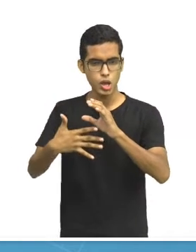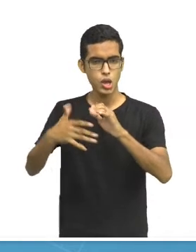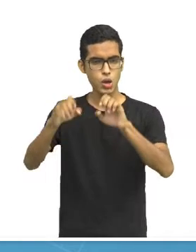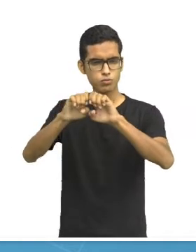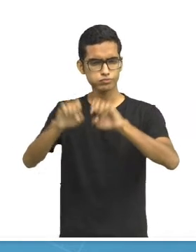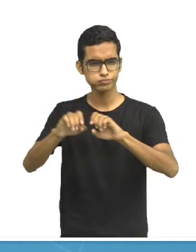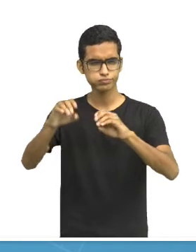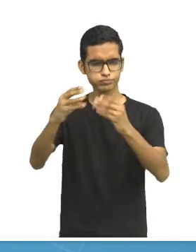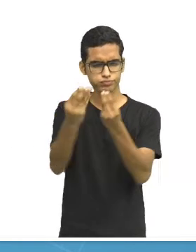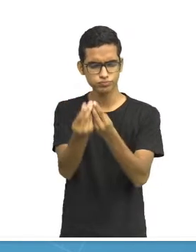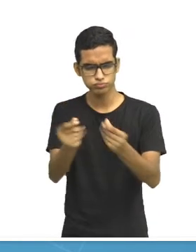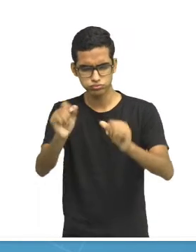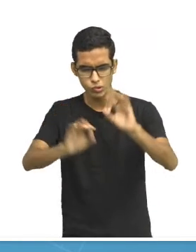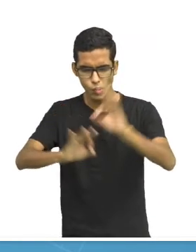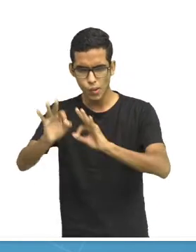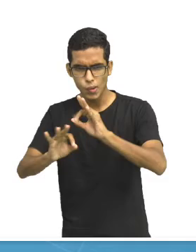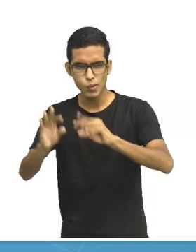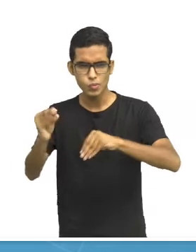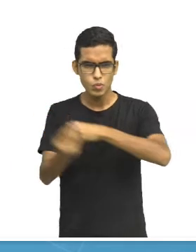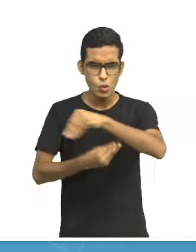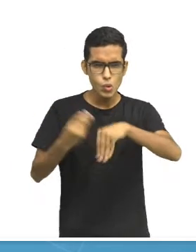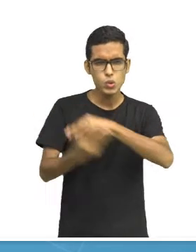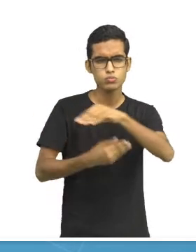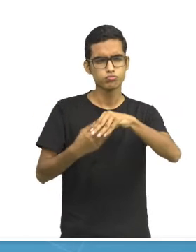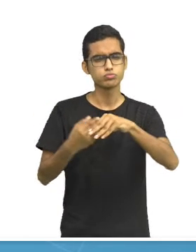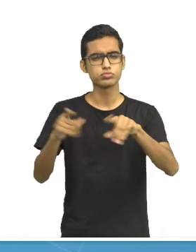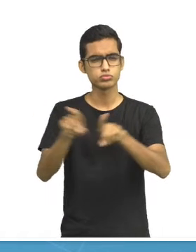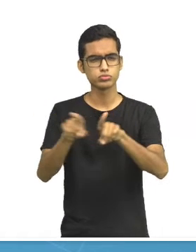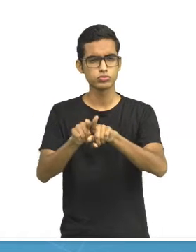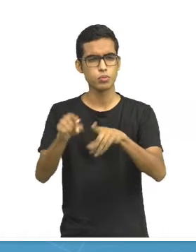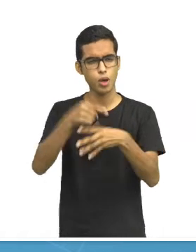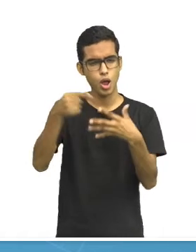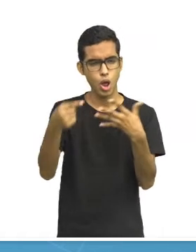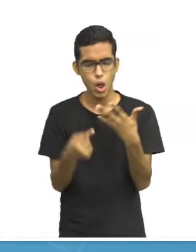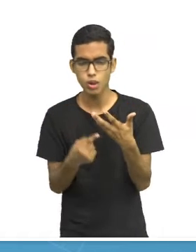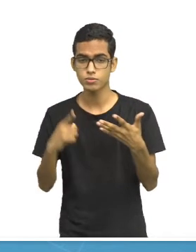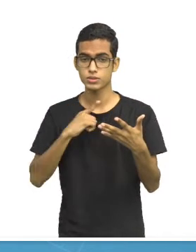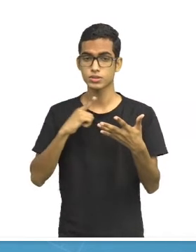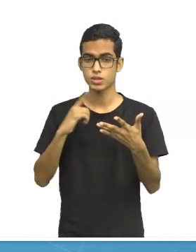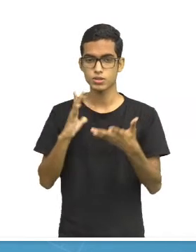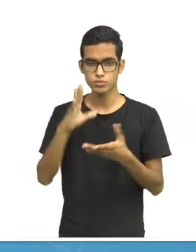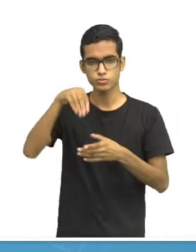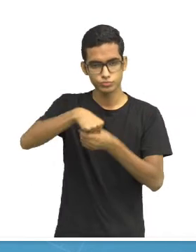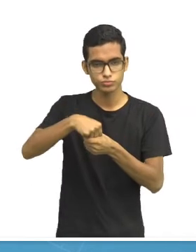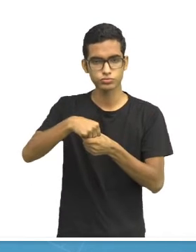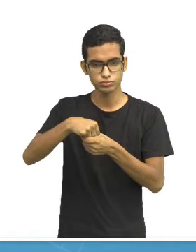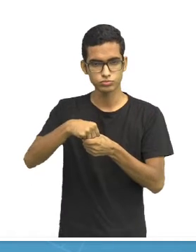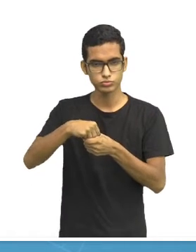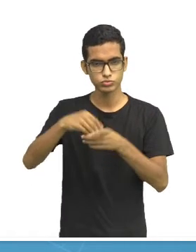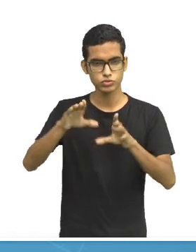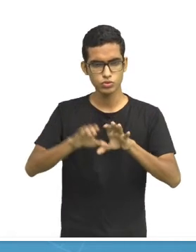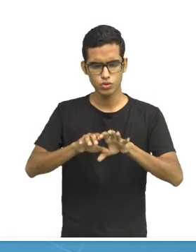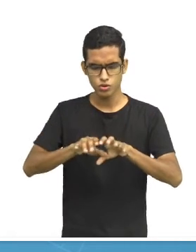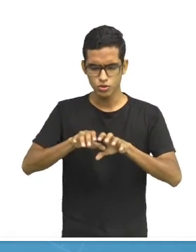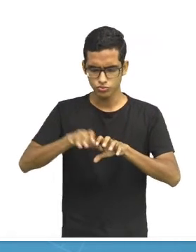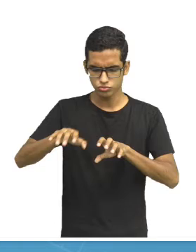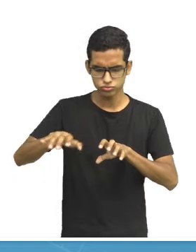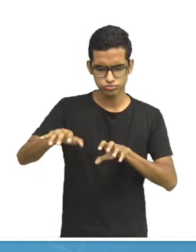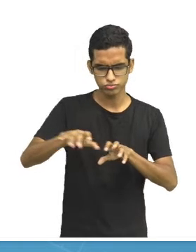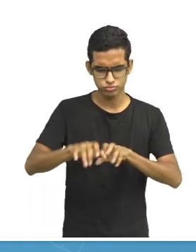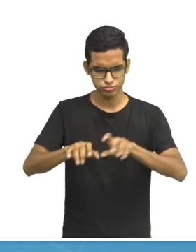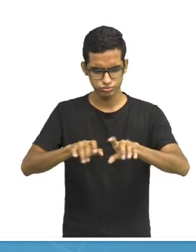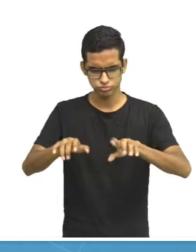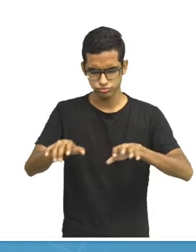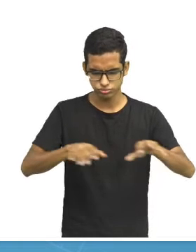desestruturação da forma em todos os seus elementos. Essa fragmentação dos seres, ela foi tão grande que se tornou impossível